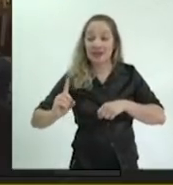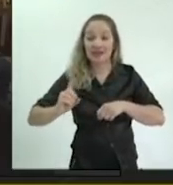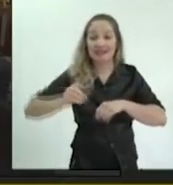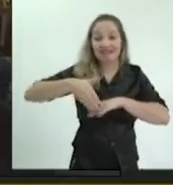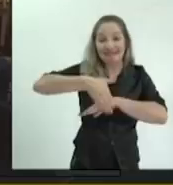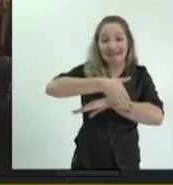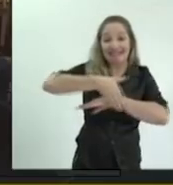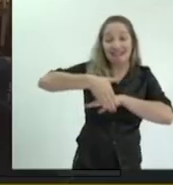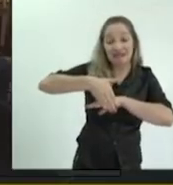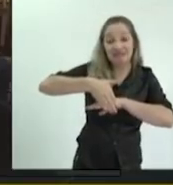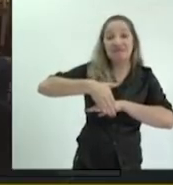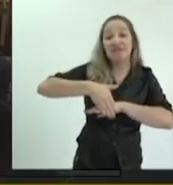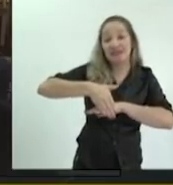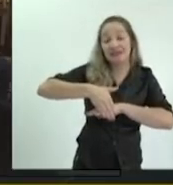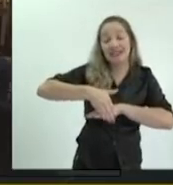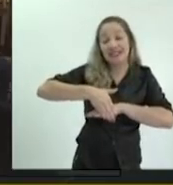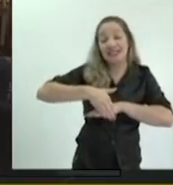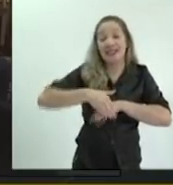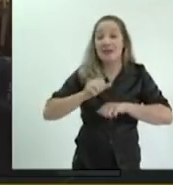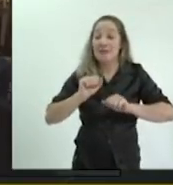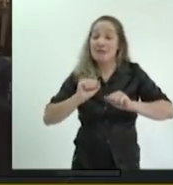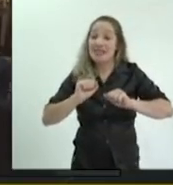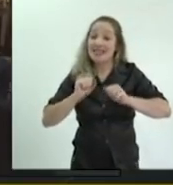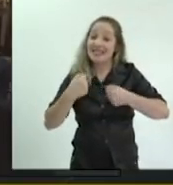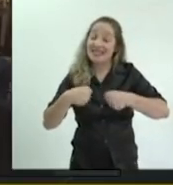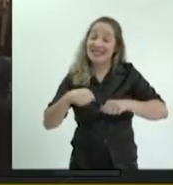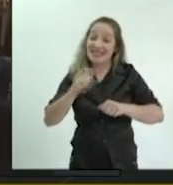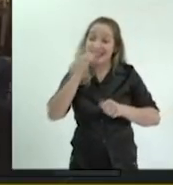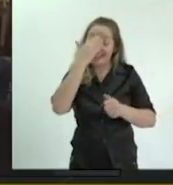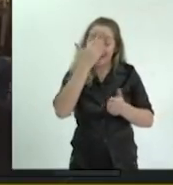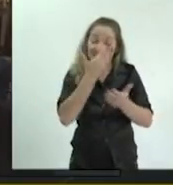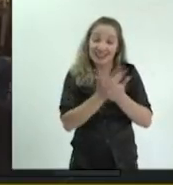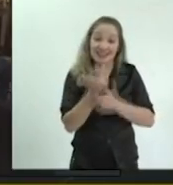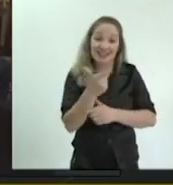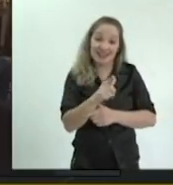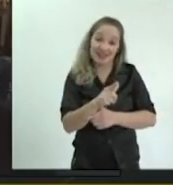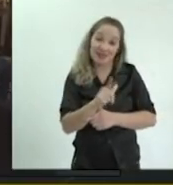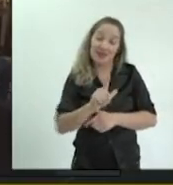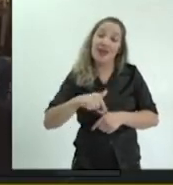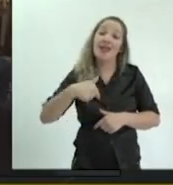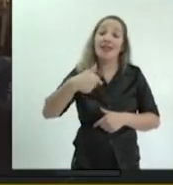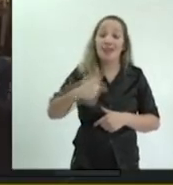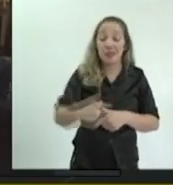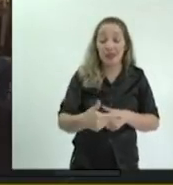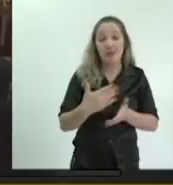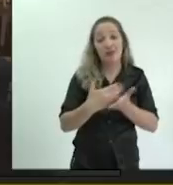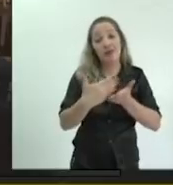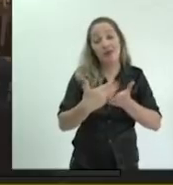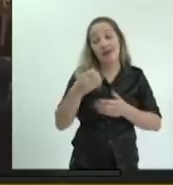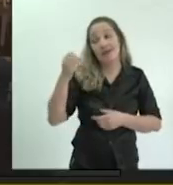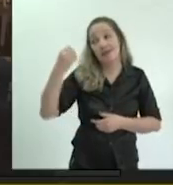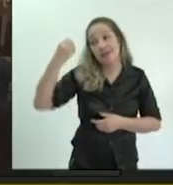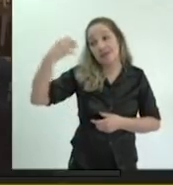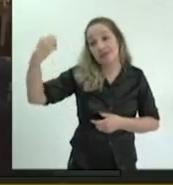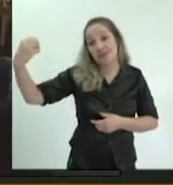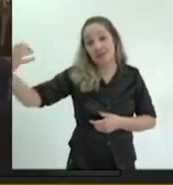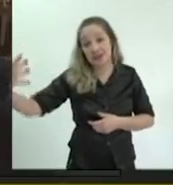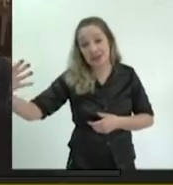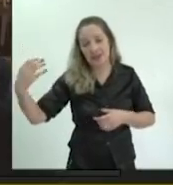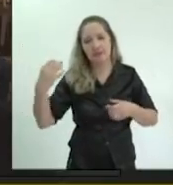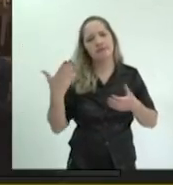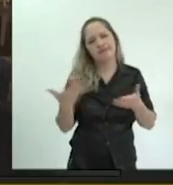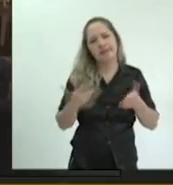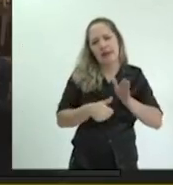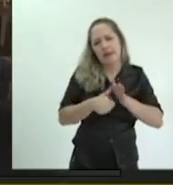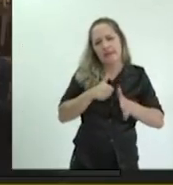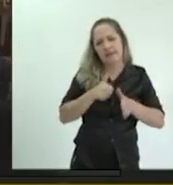esses movimentos, a gente vai pensar em dar um passo adiante, em começar a viajar, daí fazer essas viagens de carro primeiro para